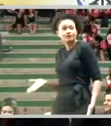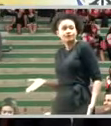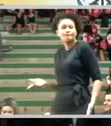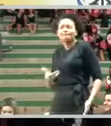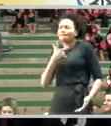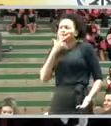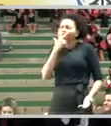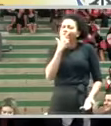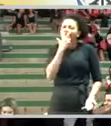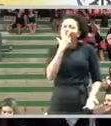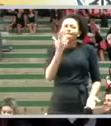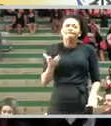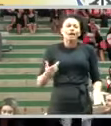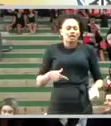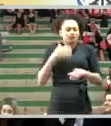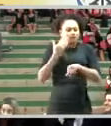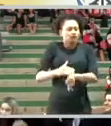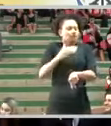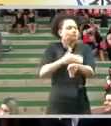Parecia que já era treinada.